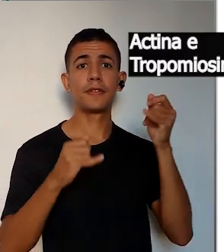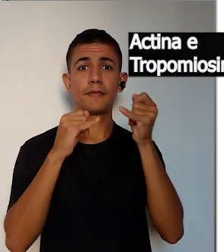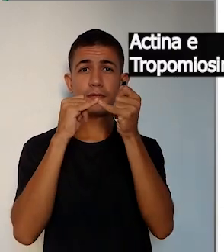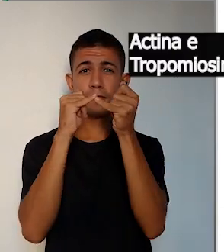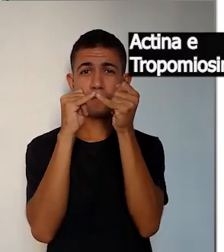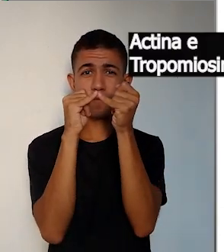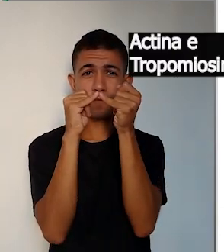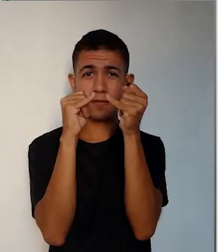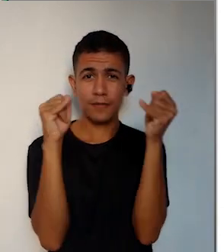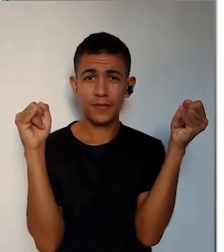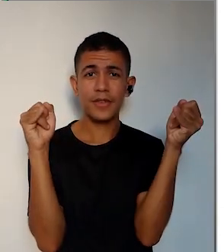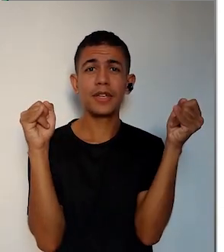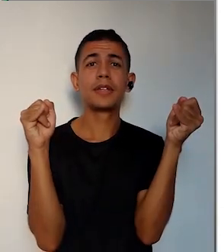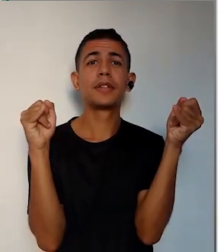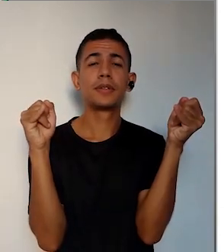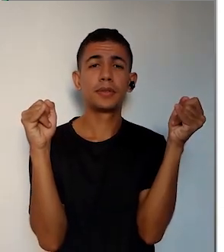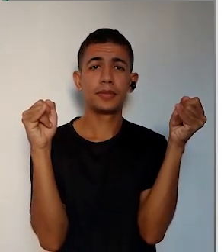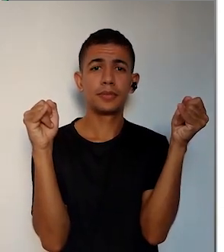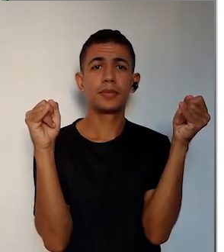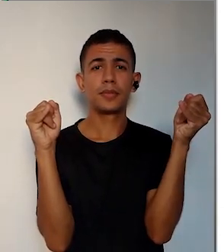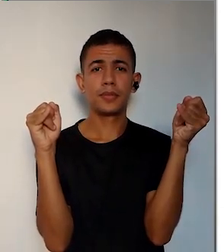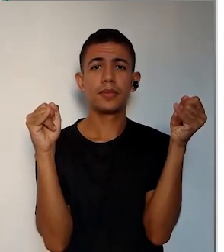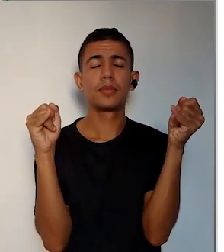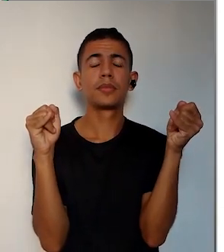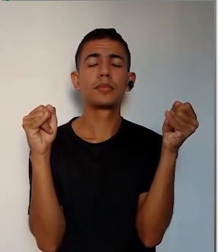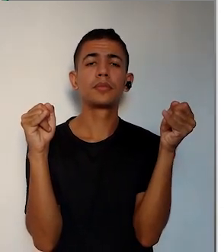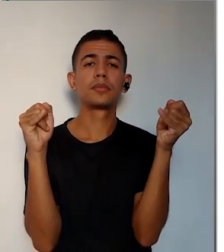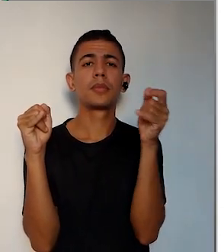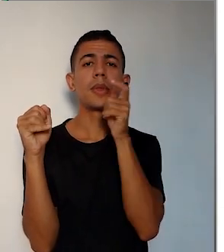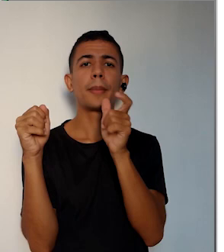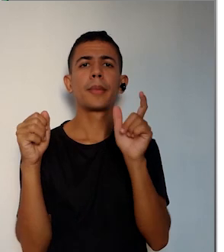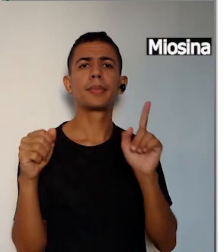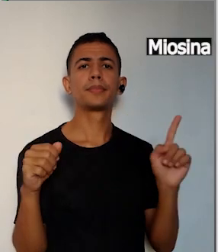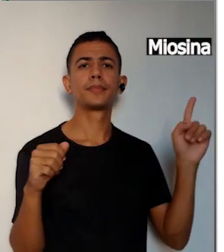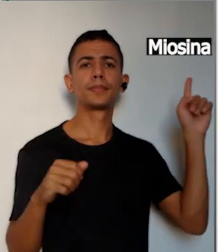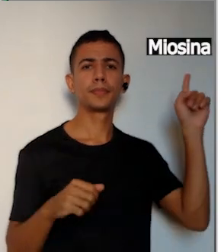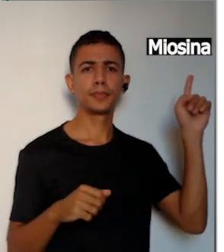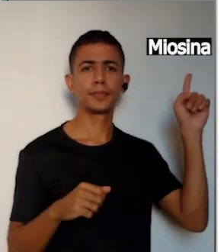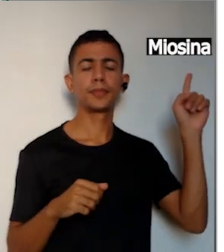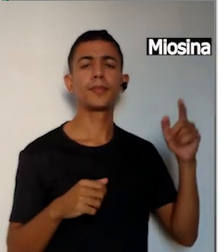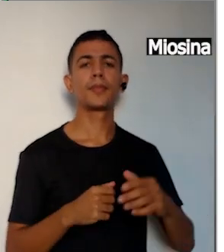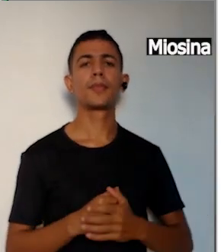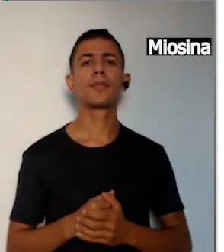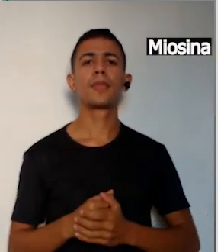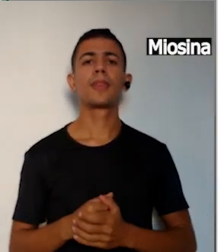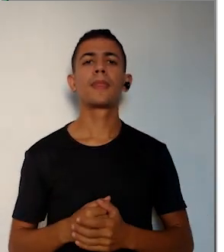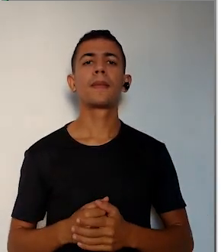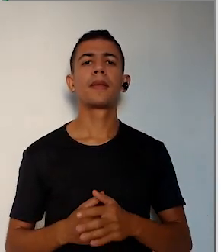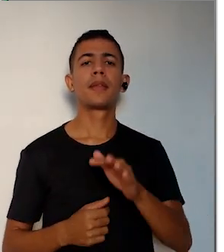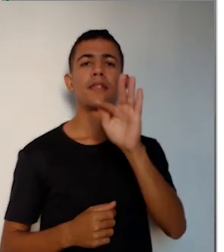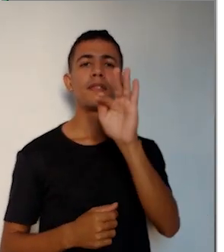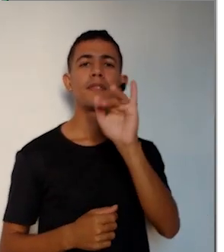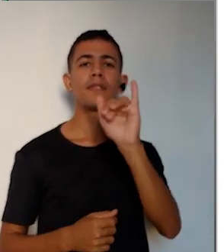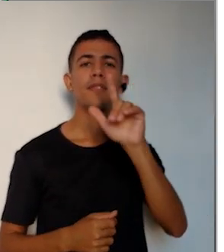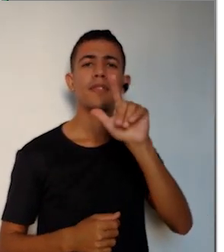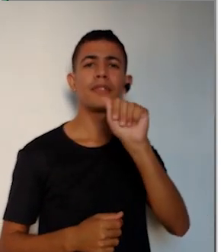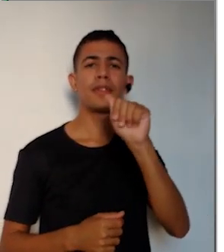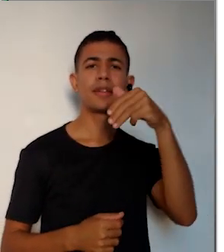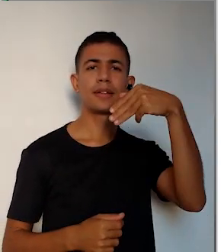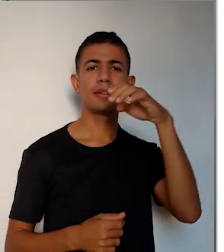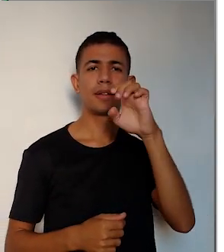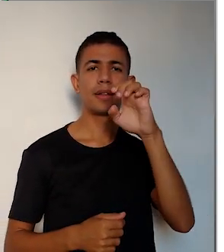miofilamentos finos são representados pela actina e tropomiosina, e o